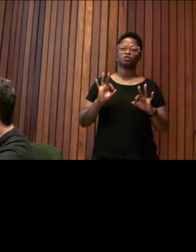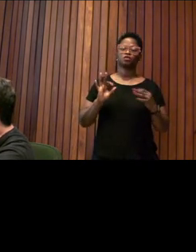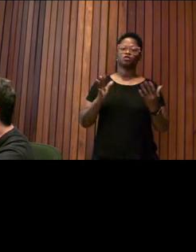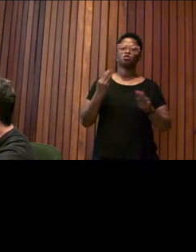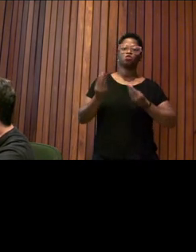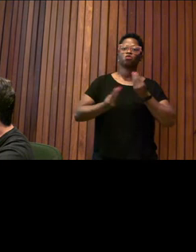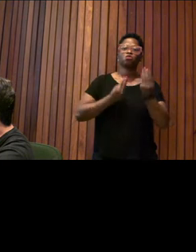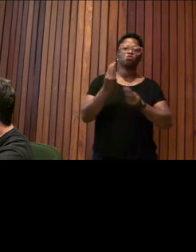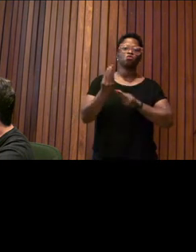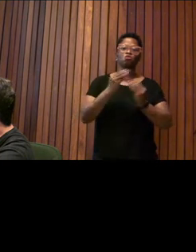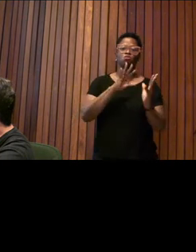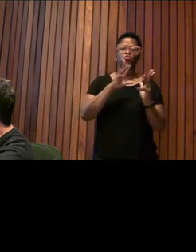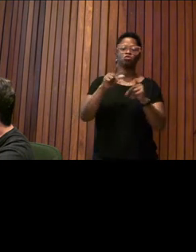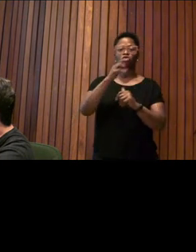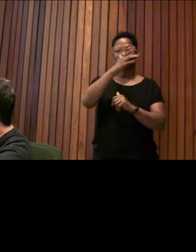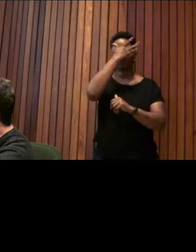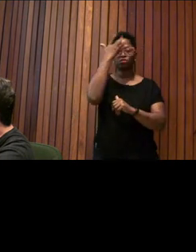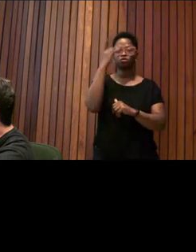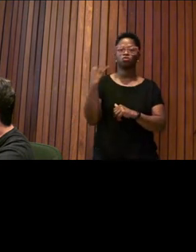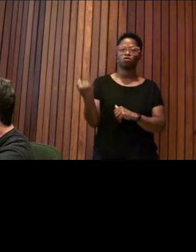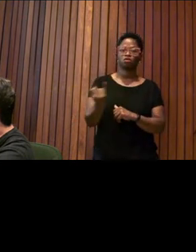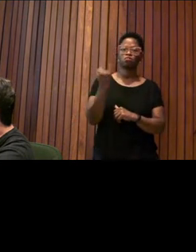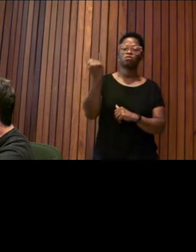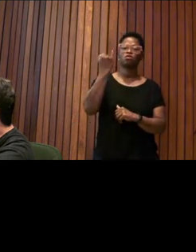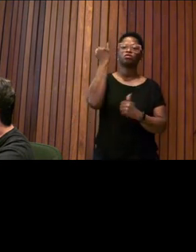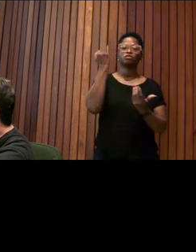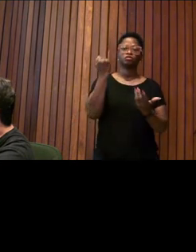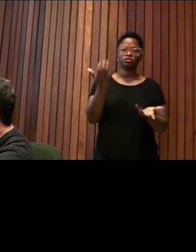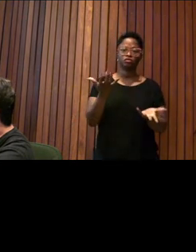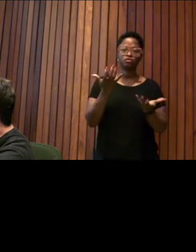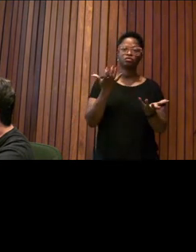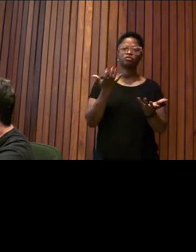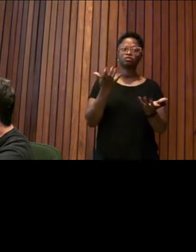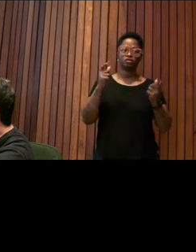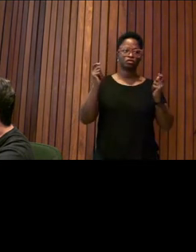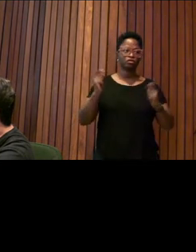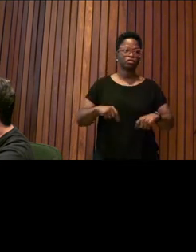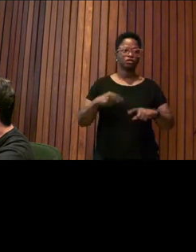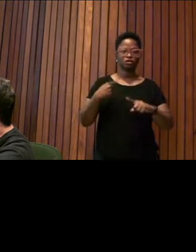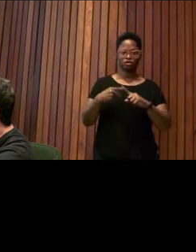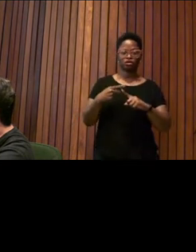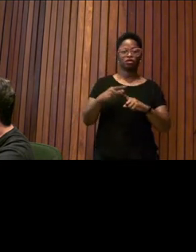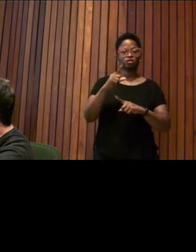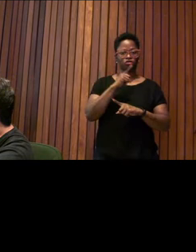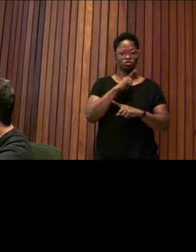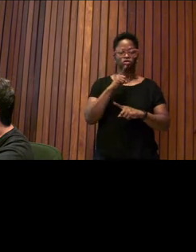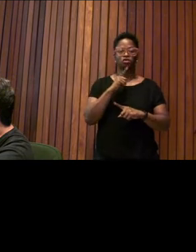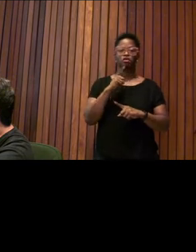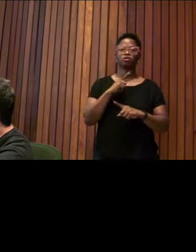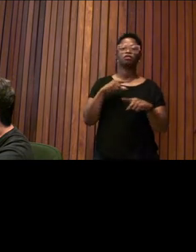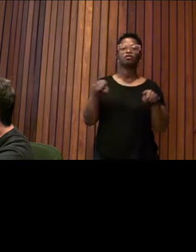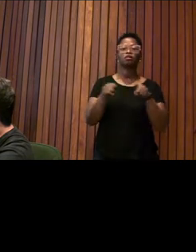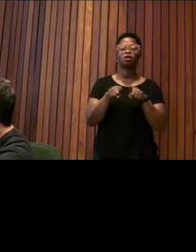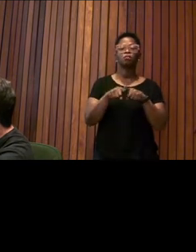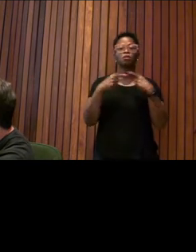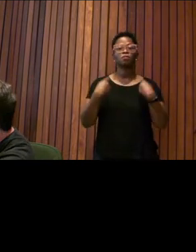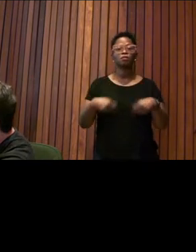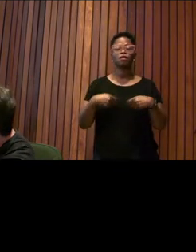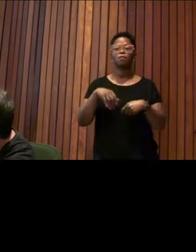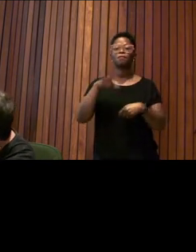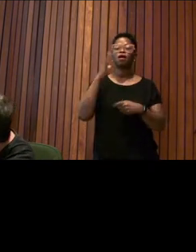como todas as pessoas foram importantes no que fizeram, assim, no que disseram. Acho, inclusive, que eu deveria ter sido